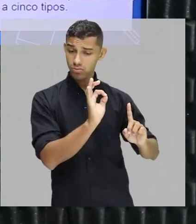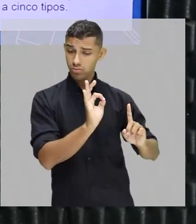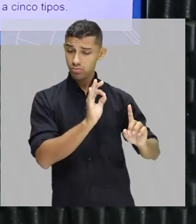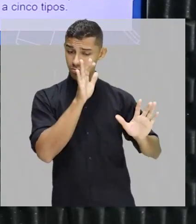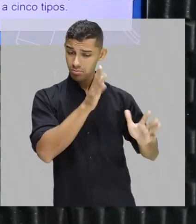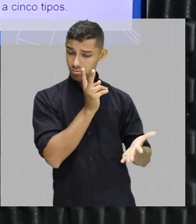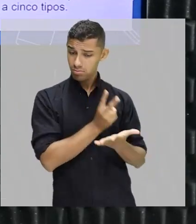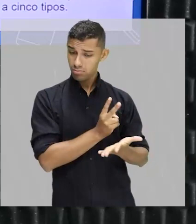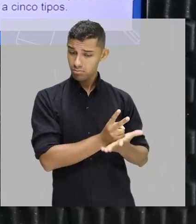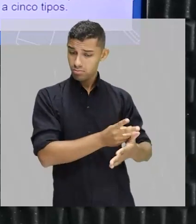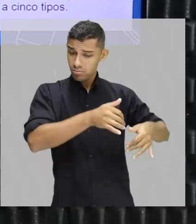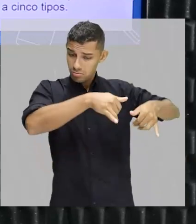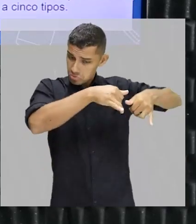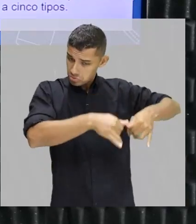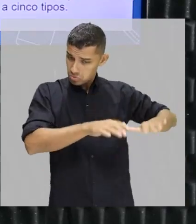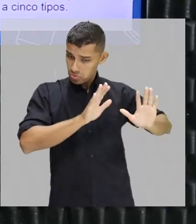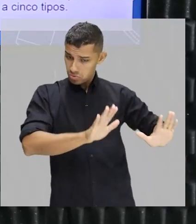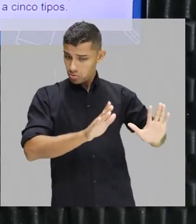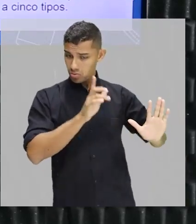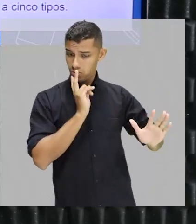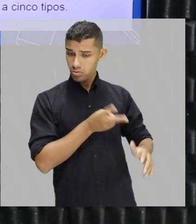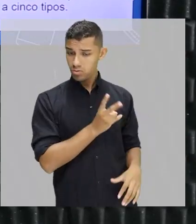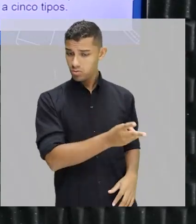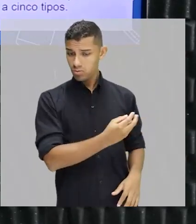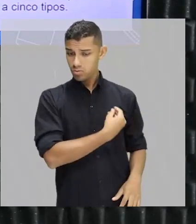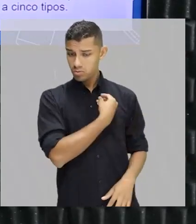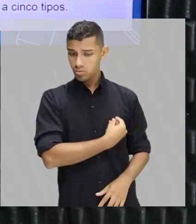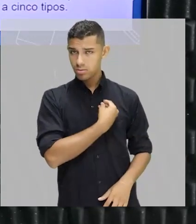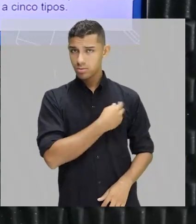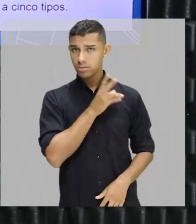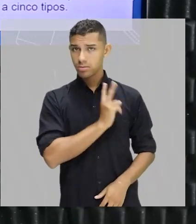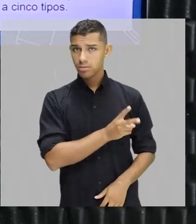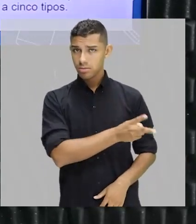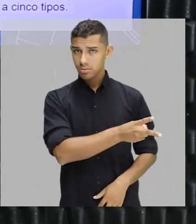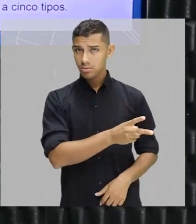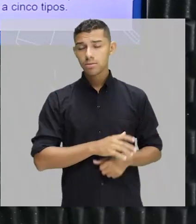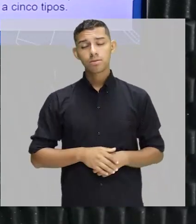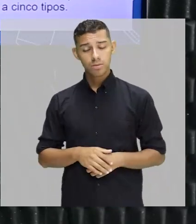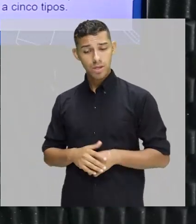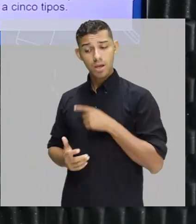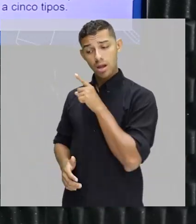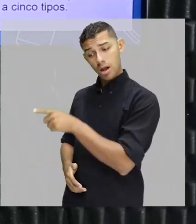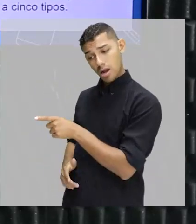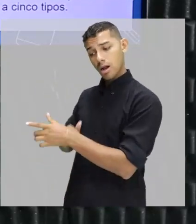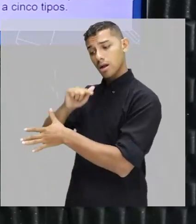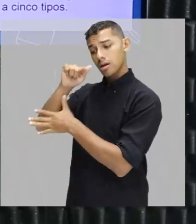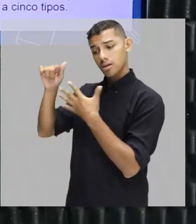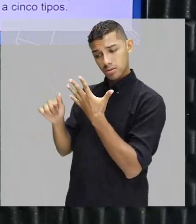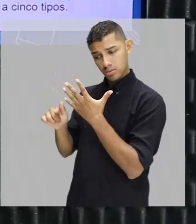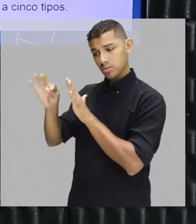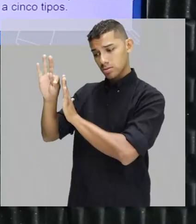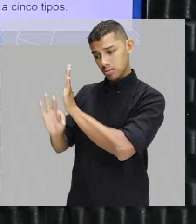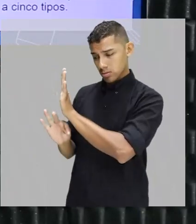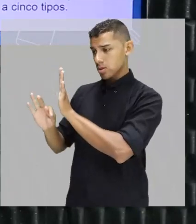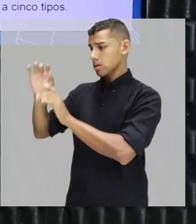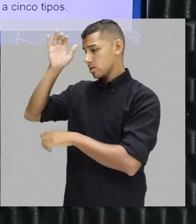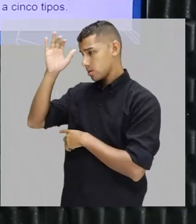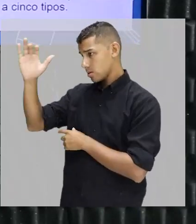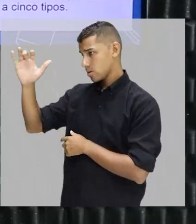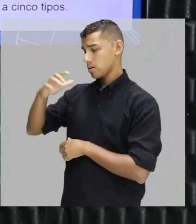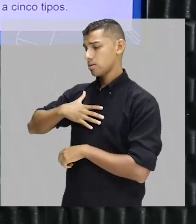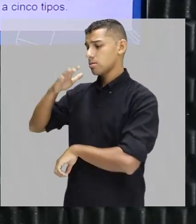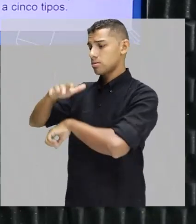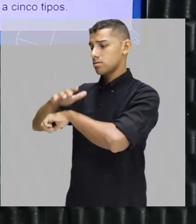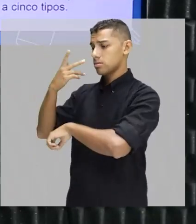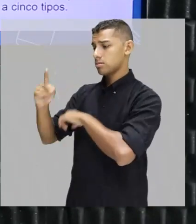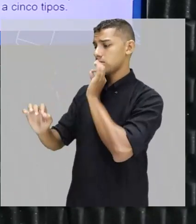já estão definidos, os gêneros estão inseridos em algum contexto, né, cultural. Nesse sentido,